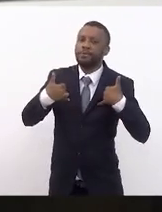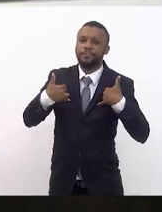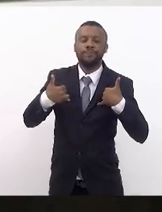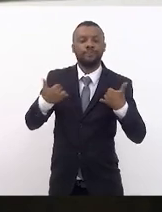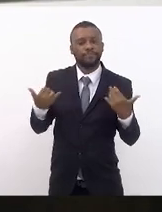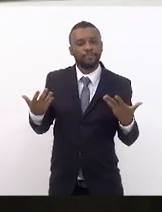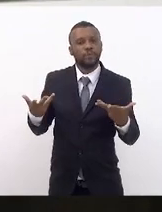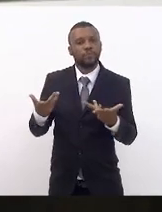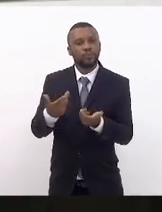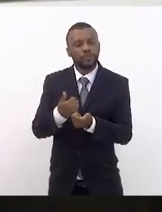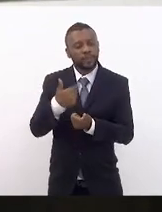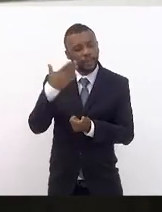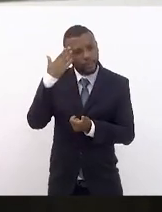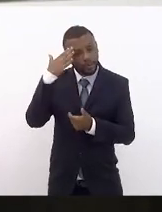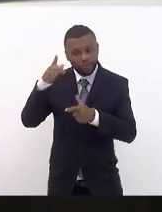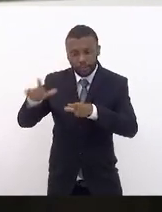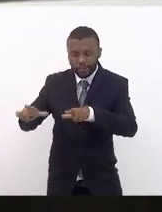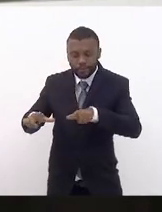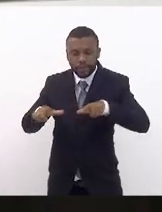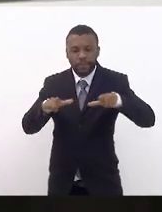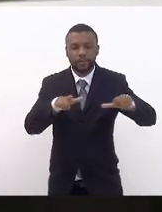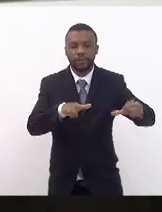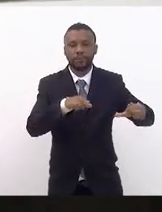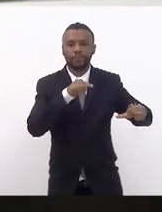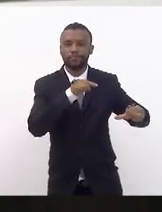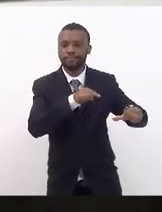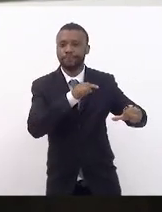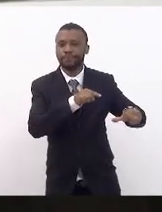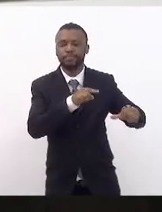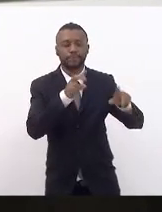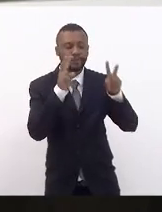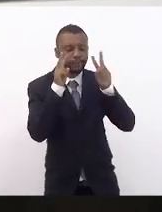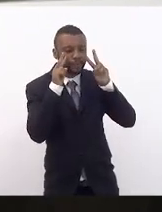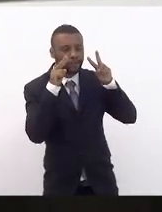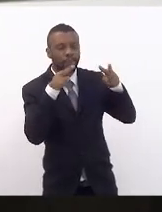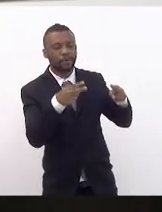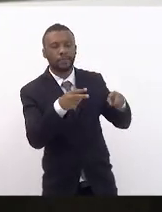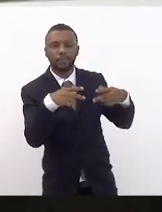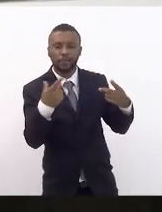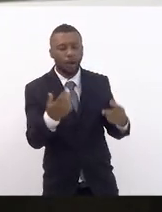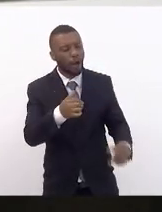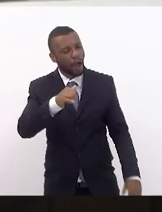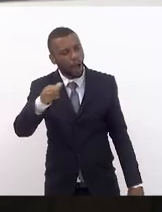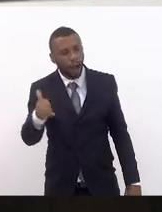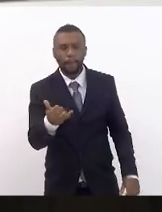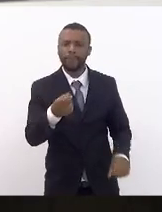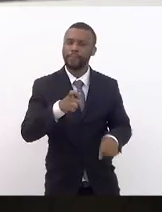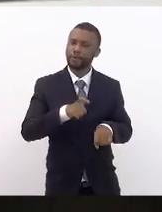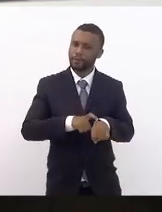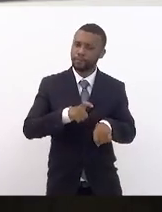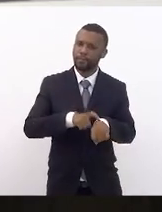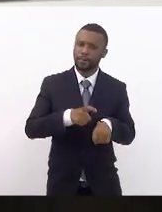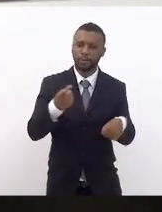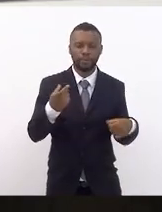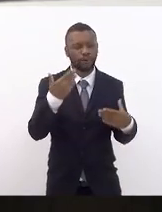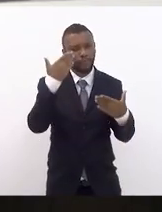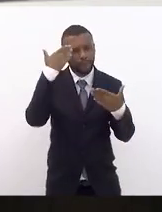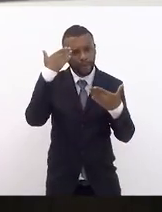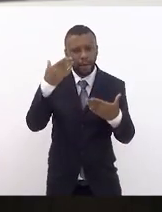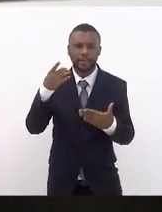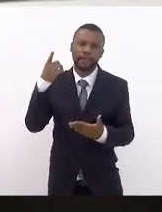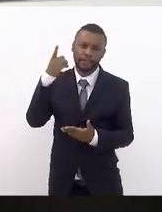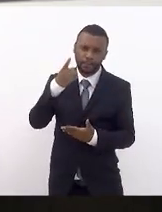você acaba de receber esse título. Então, Mário, desfrute esse momento. Obrigado,